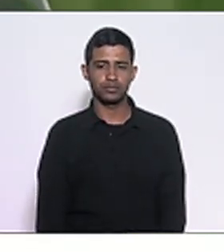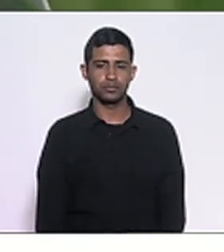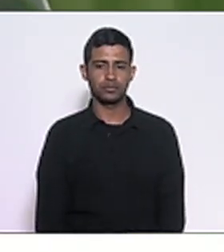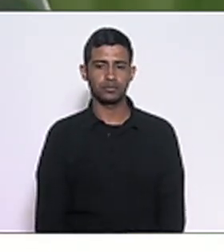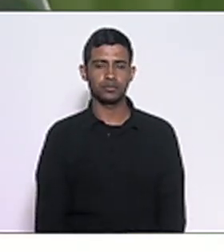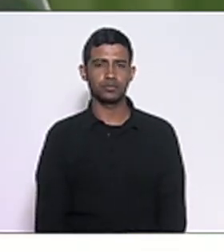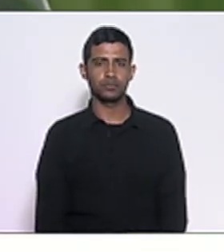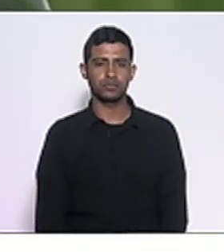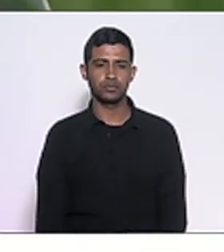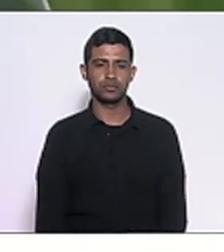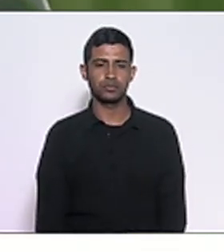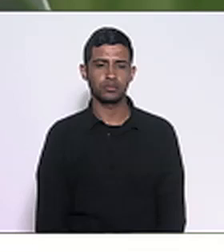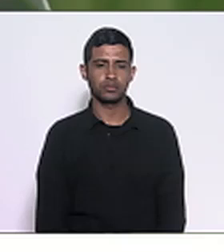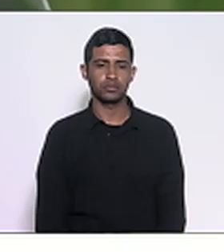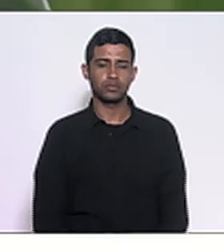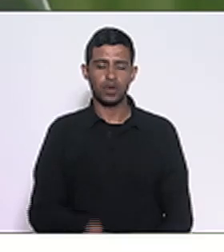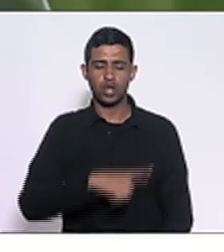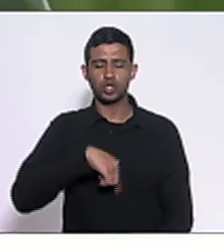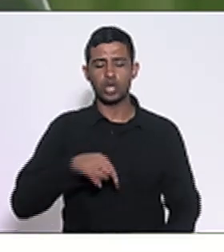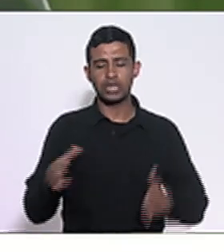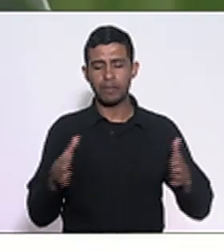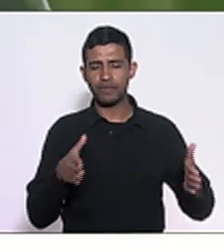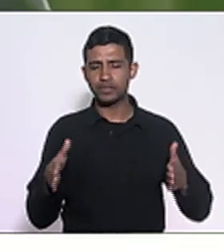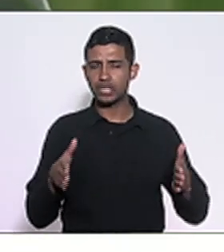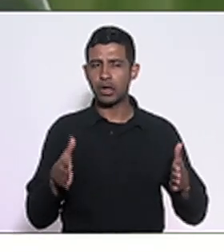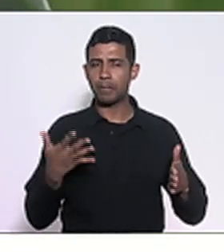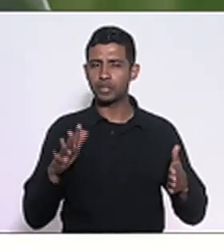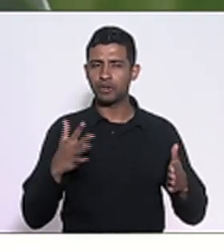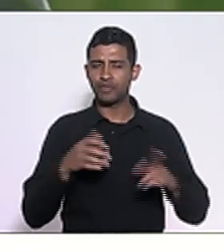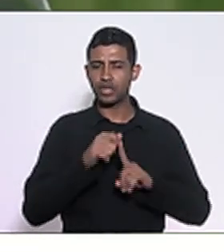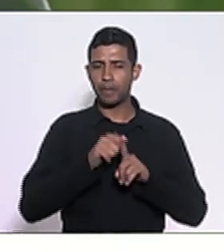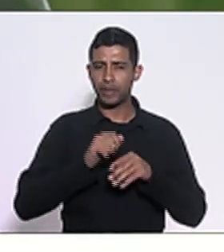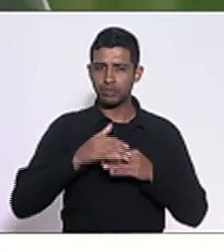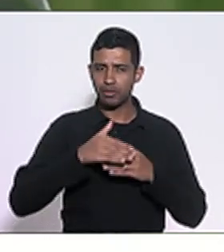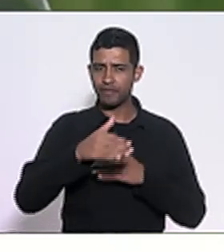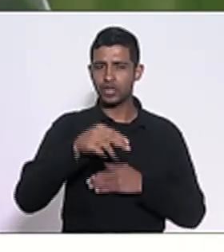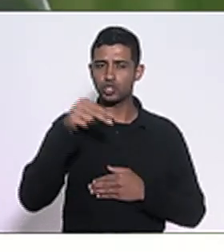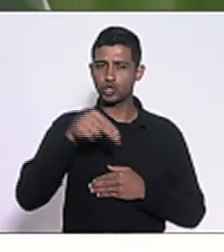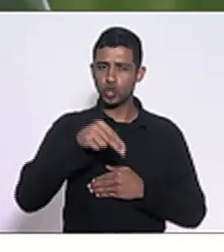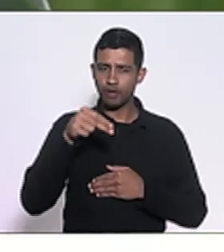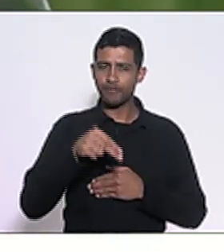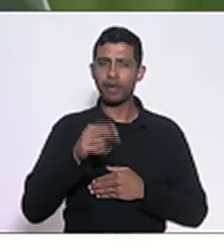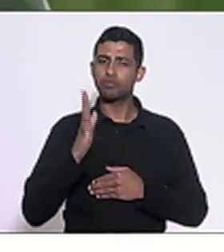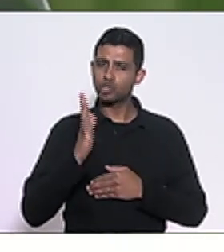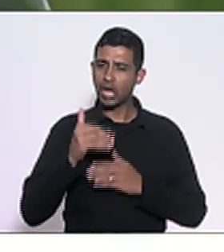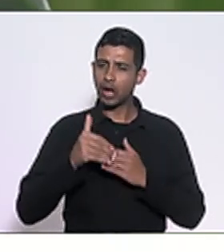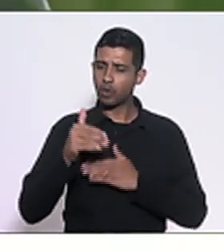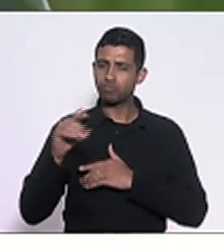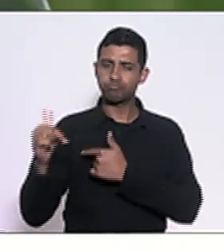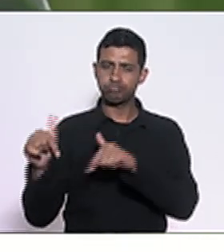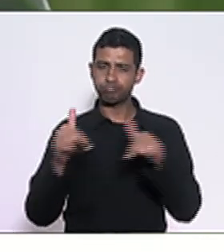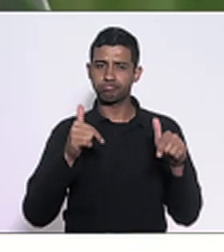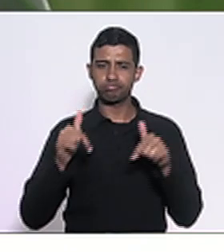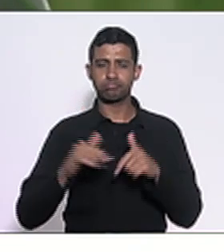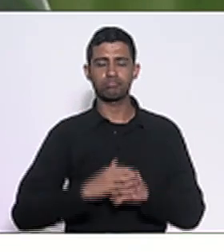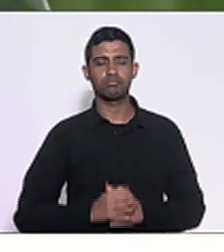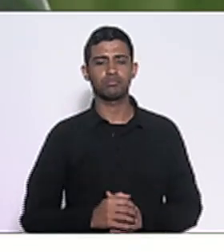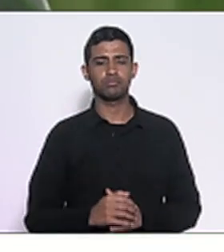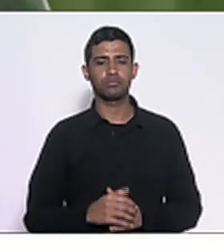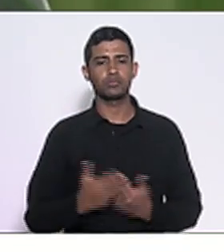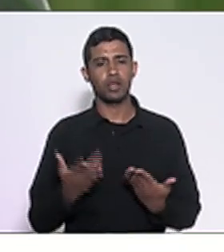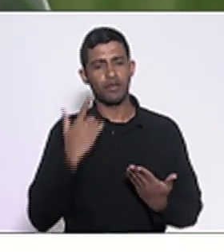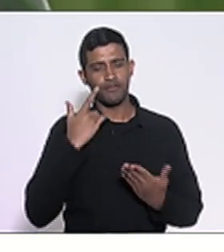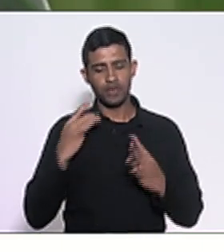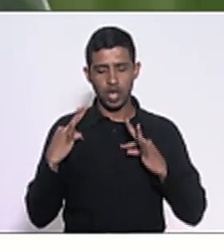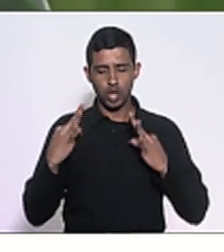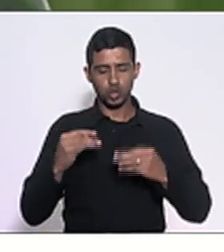nossa previsão é que já a partir de novembro o data center já esteja em produção. Então, com isso, toda a